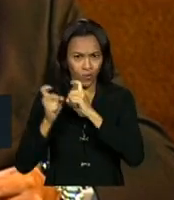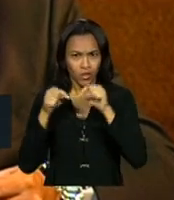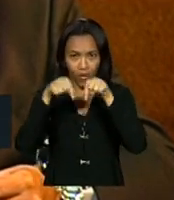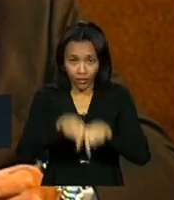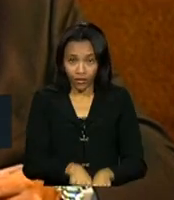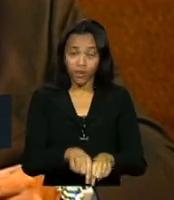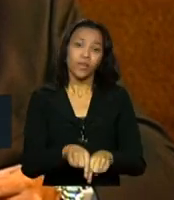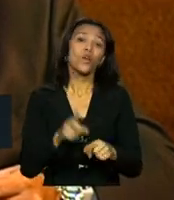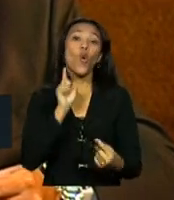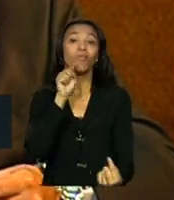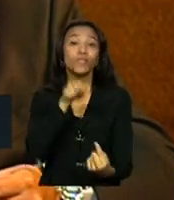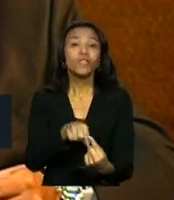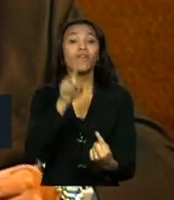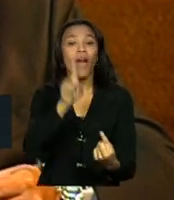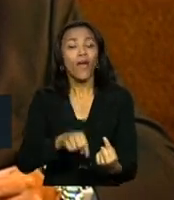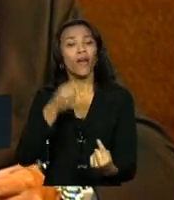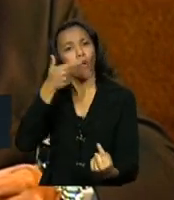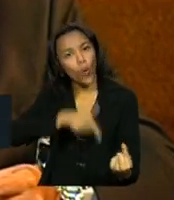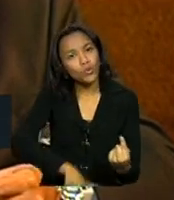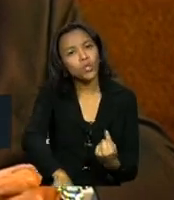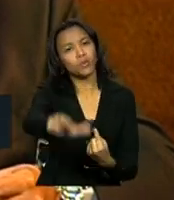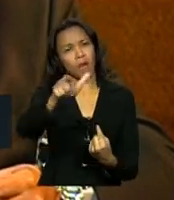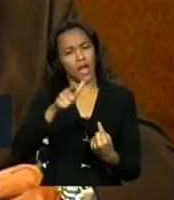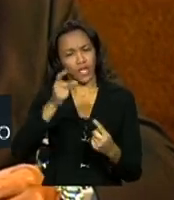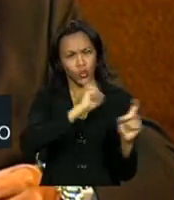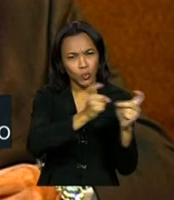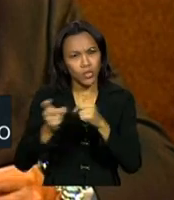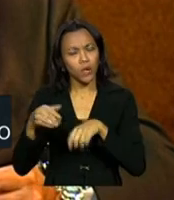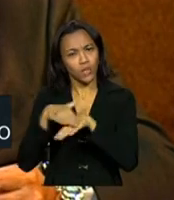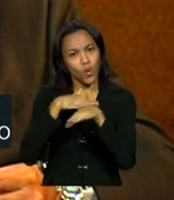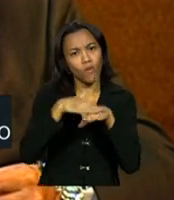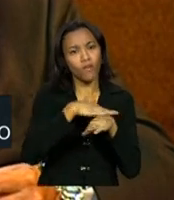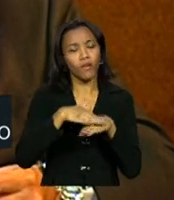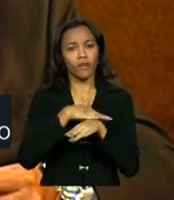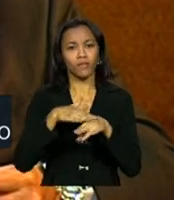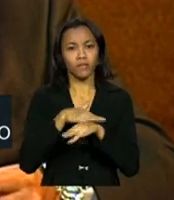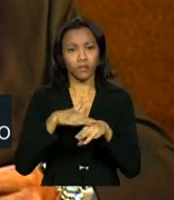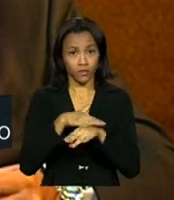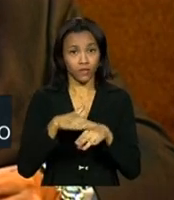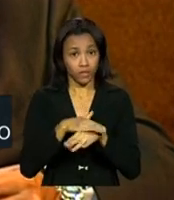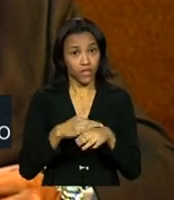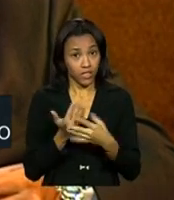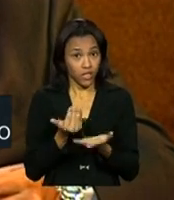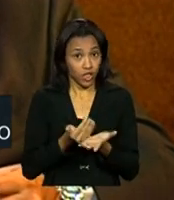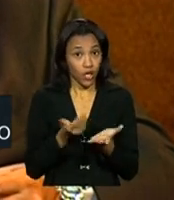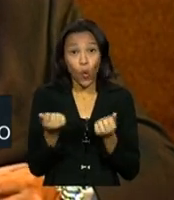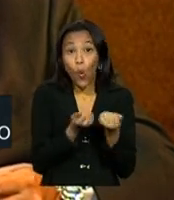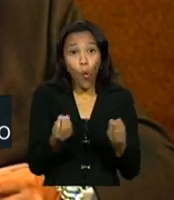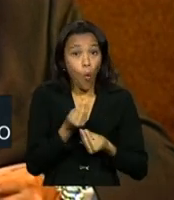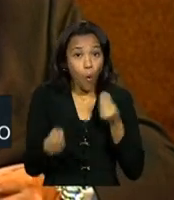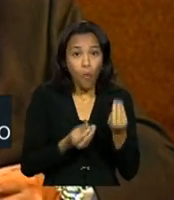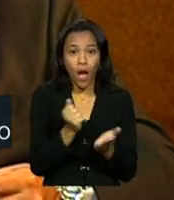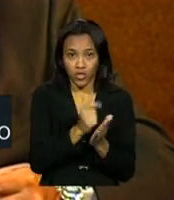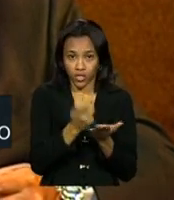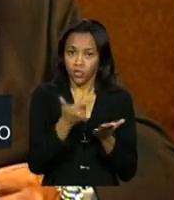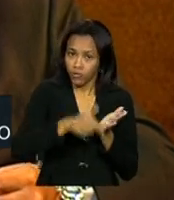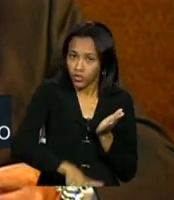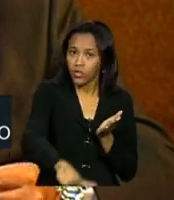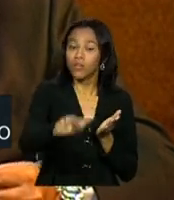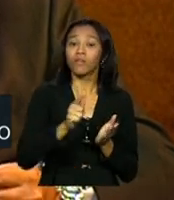objetivo dar continuidade ao debate sobre a agenda inicial de trabalho da rede